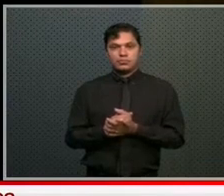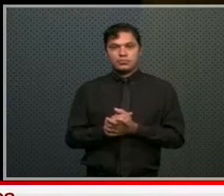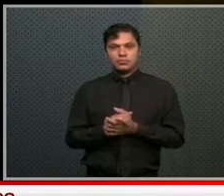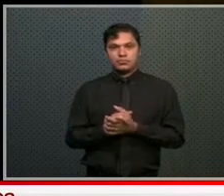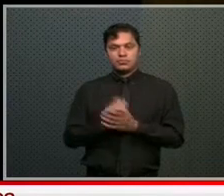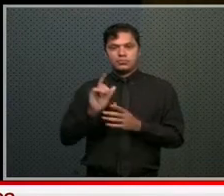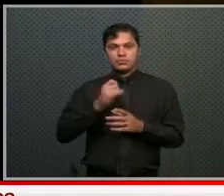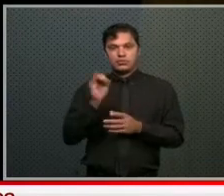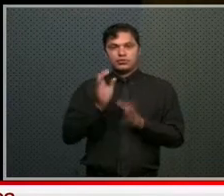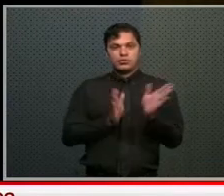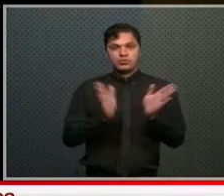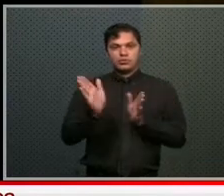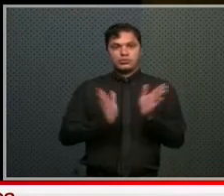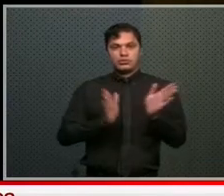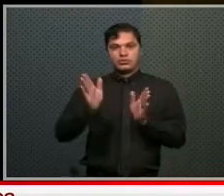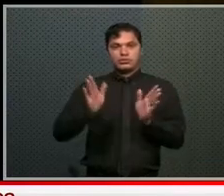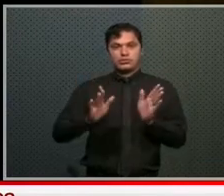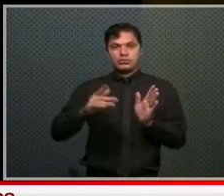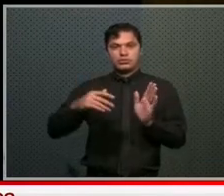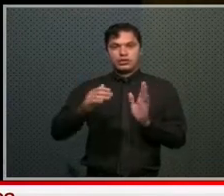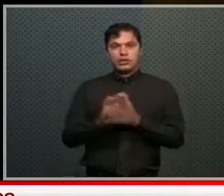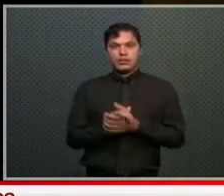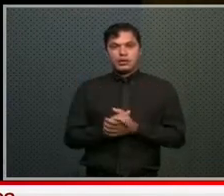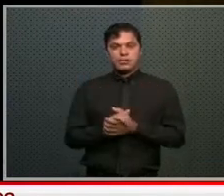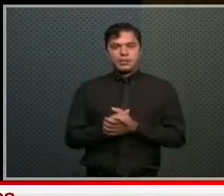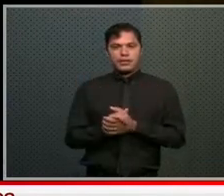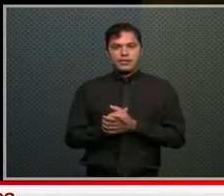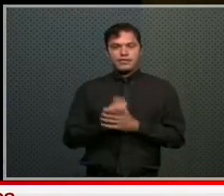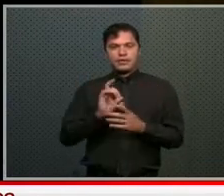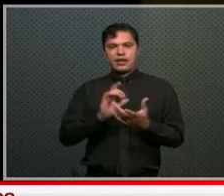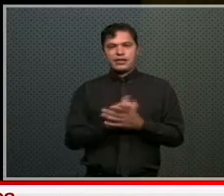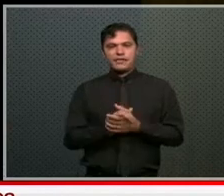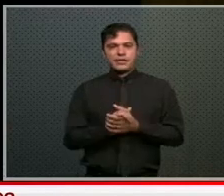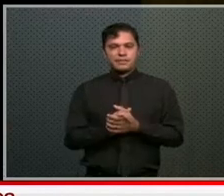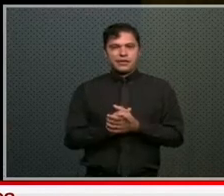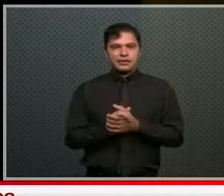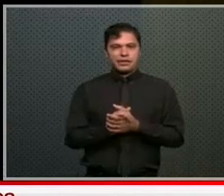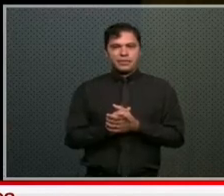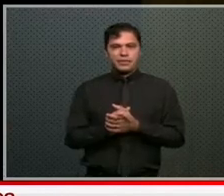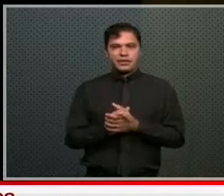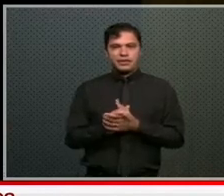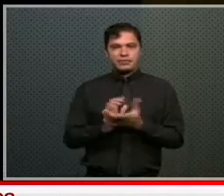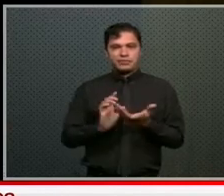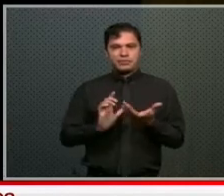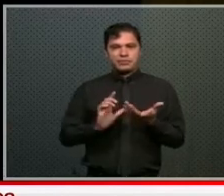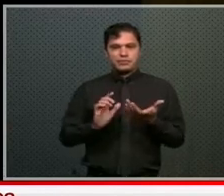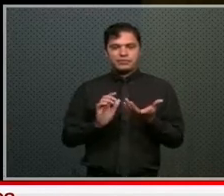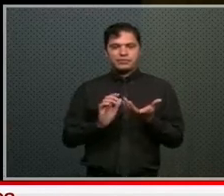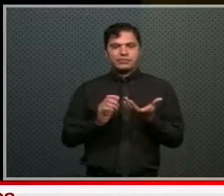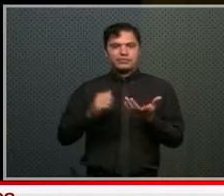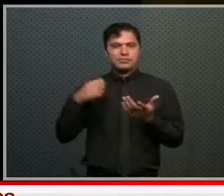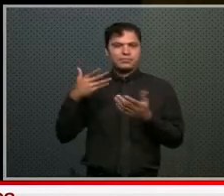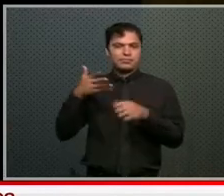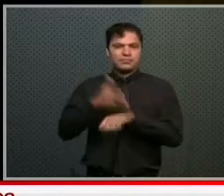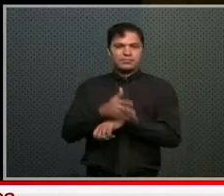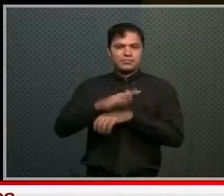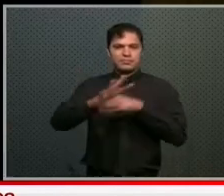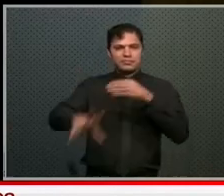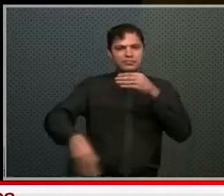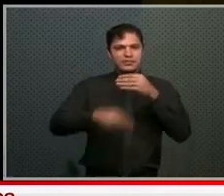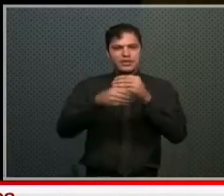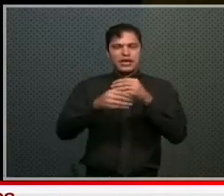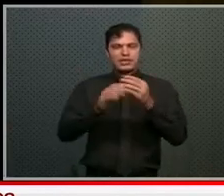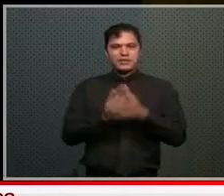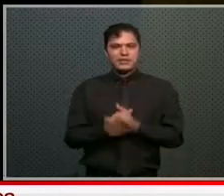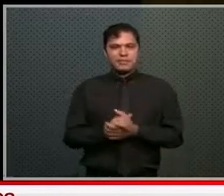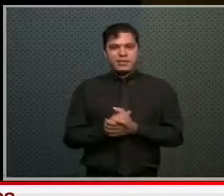não tiver acesso a crédito né e a gente fica muito feliz quando a instituição que pode contribuir para